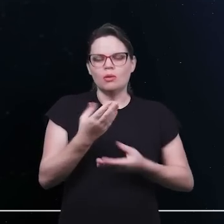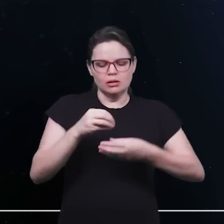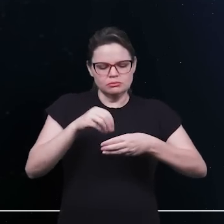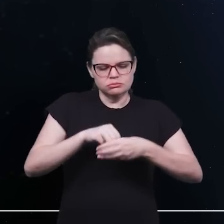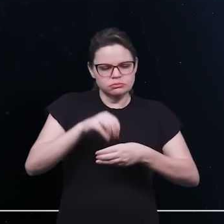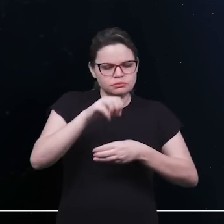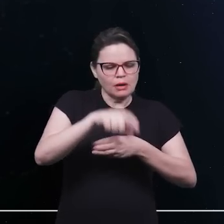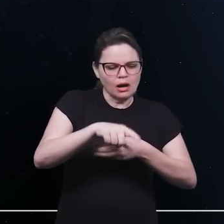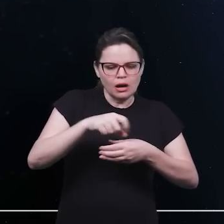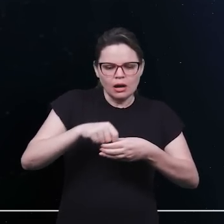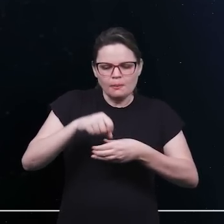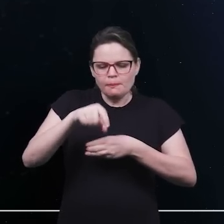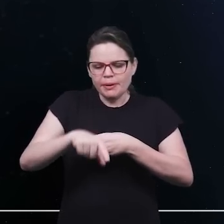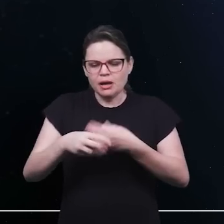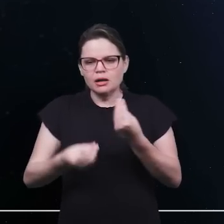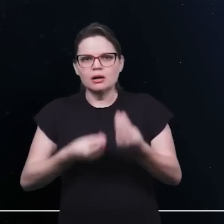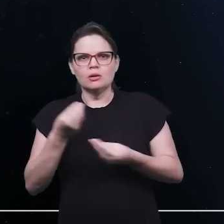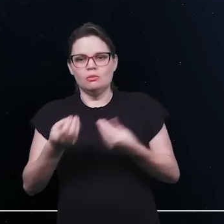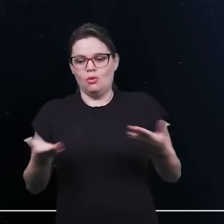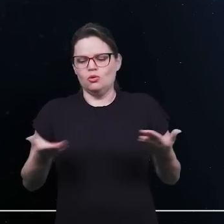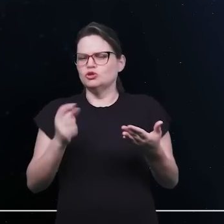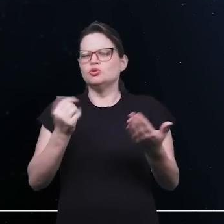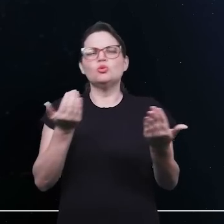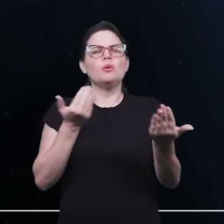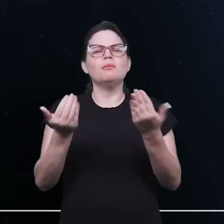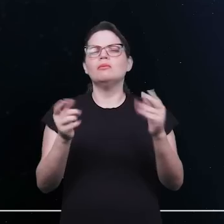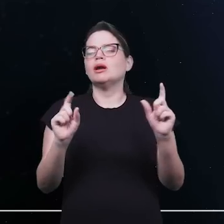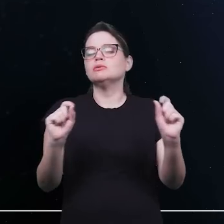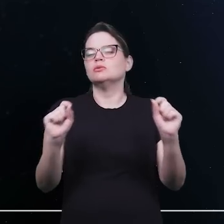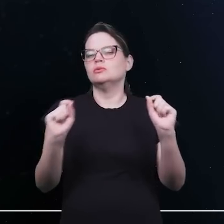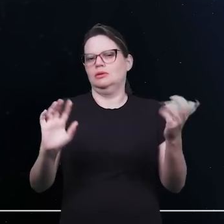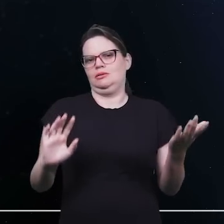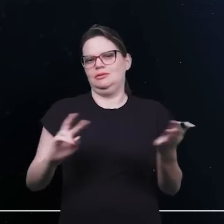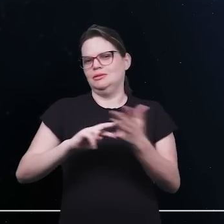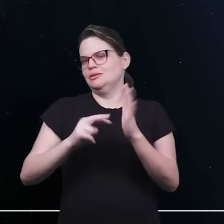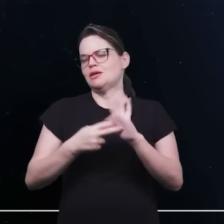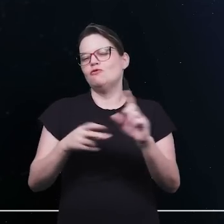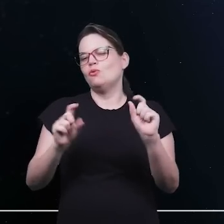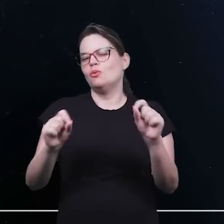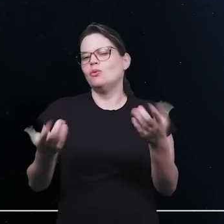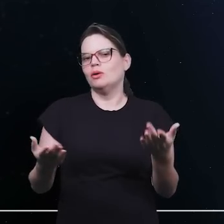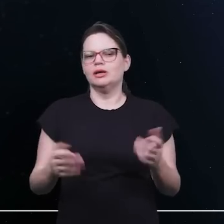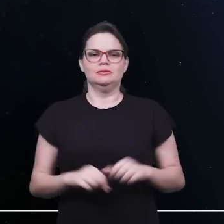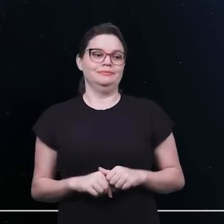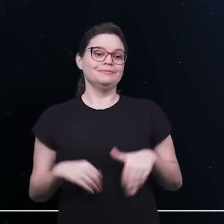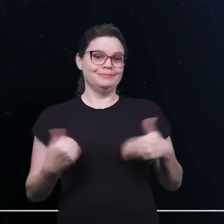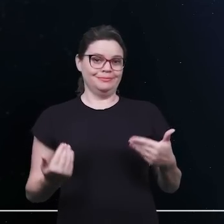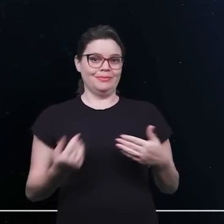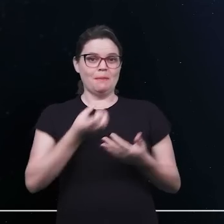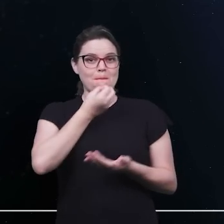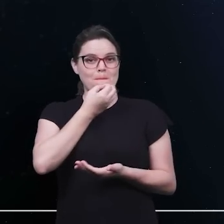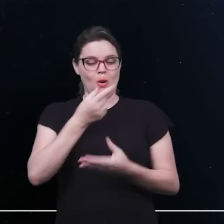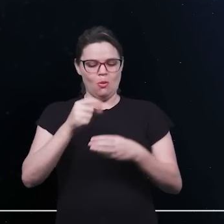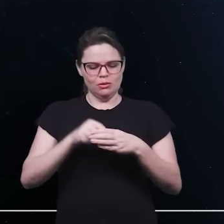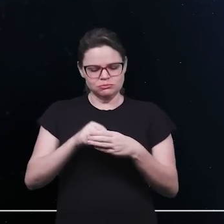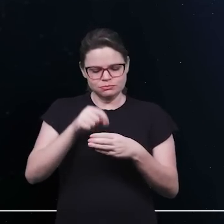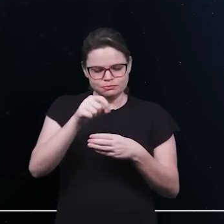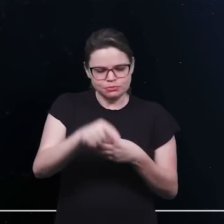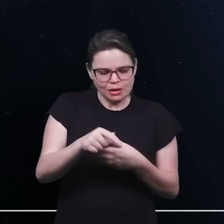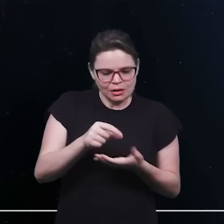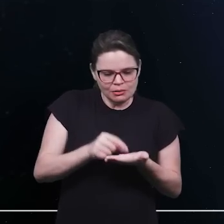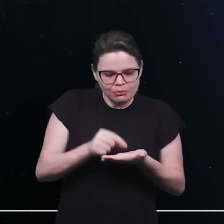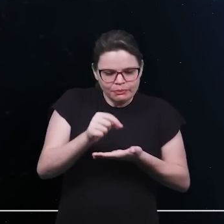semente está diante de nós hoje. A boa semente é a palavra de Deus. A semente